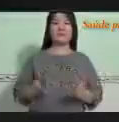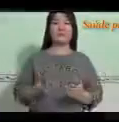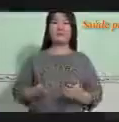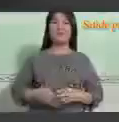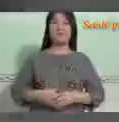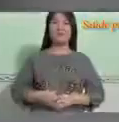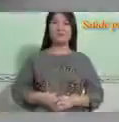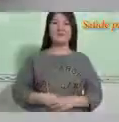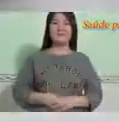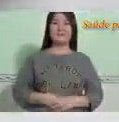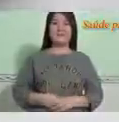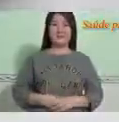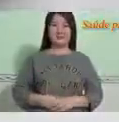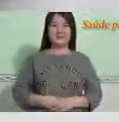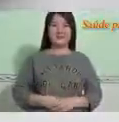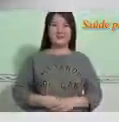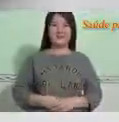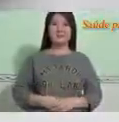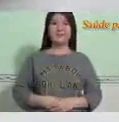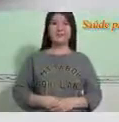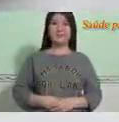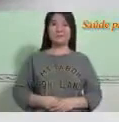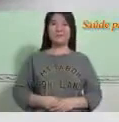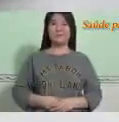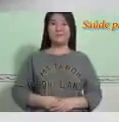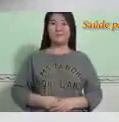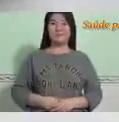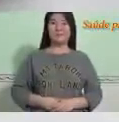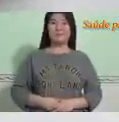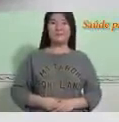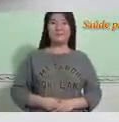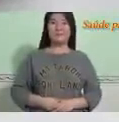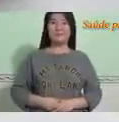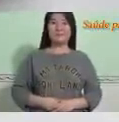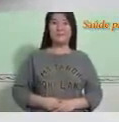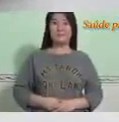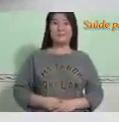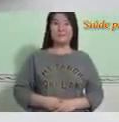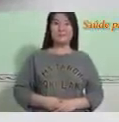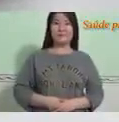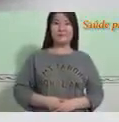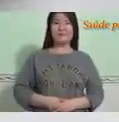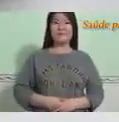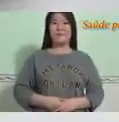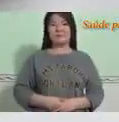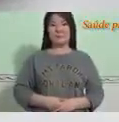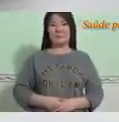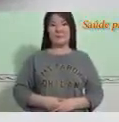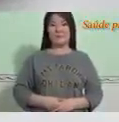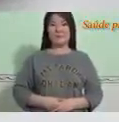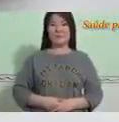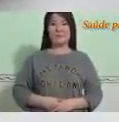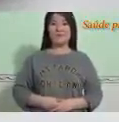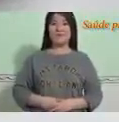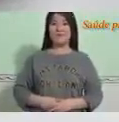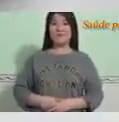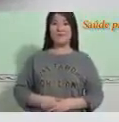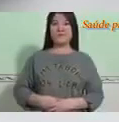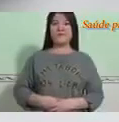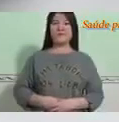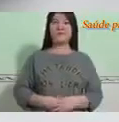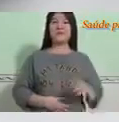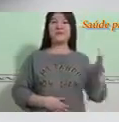Além disso, alguns tipos de coronavírus, incluindo o COVID-19, também podem ser transmitidos por